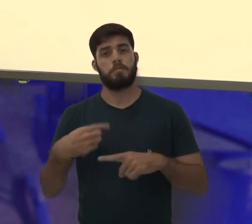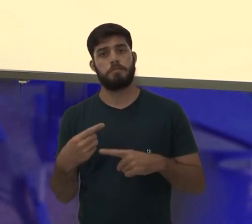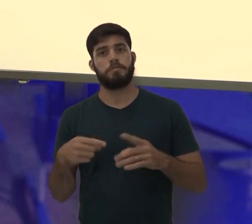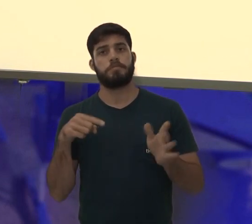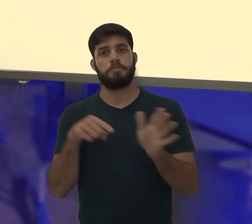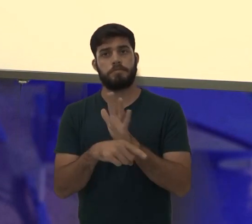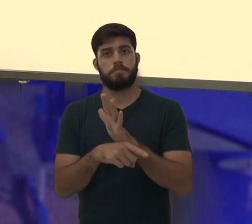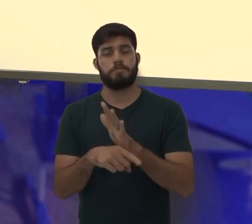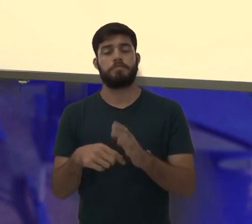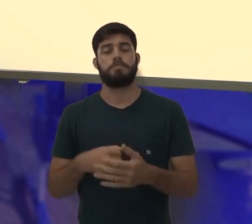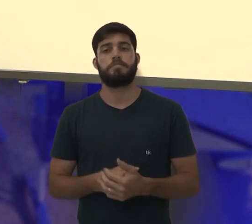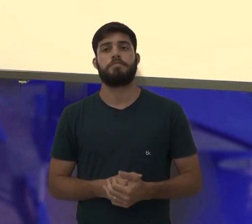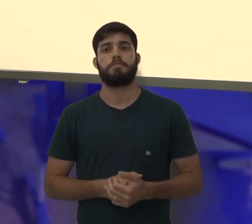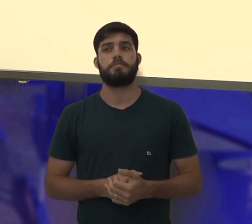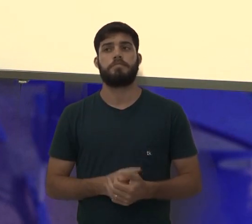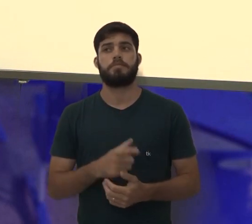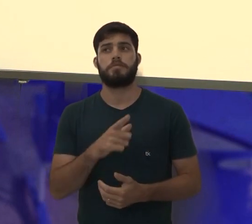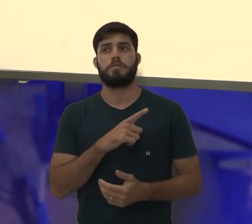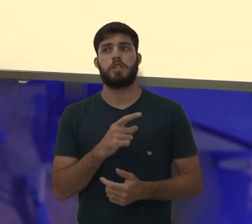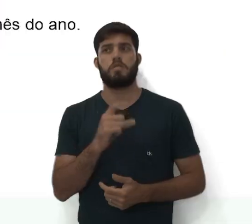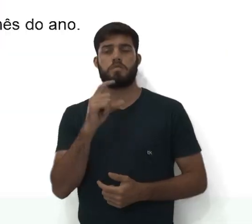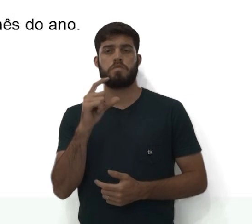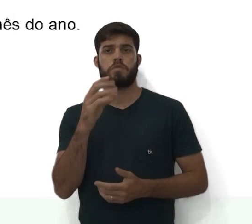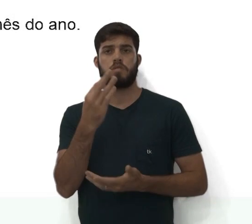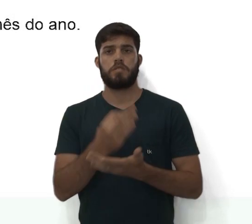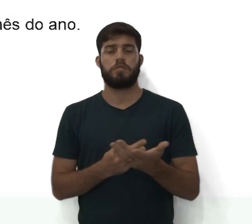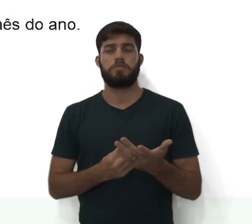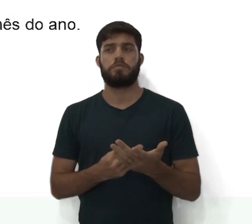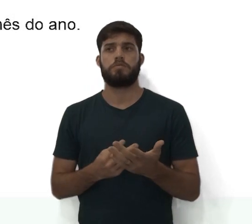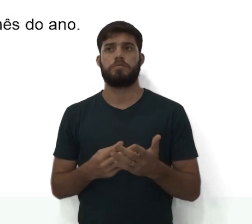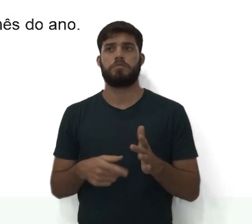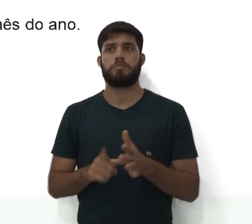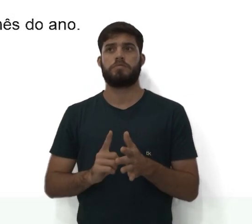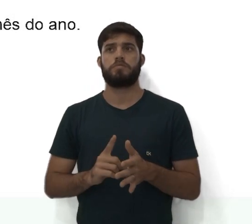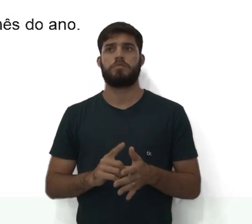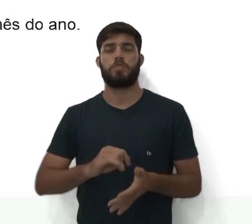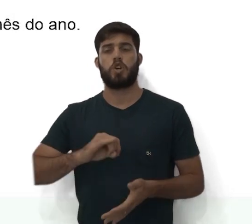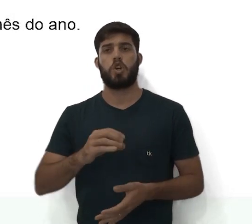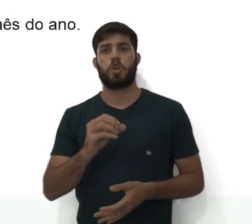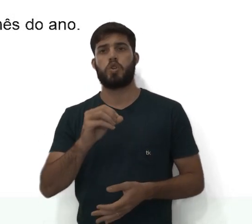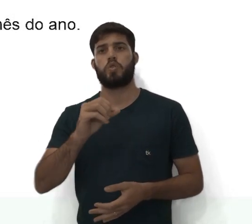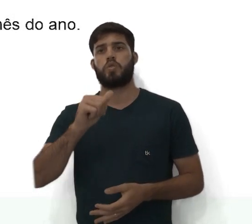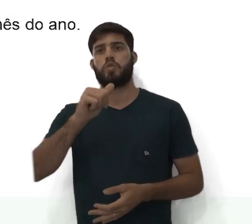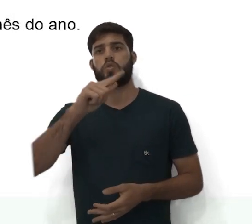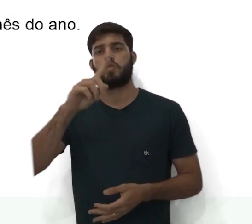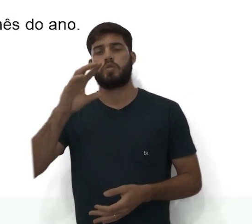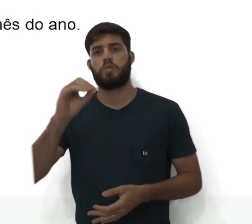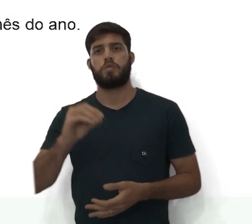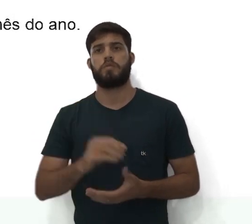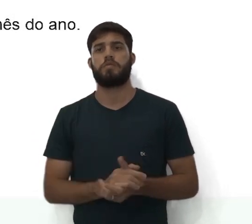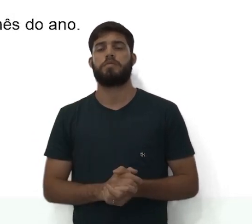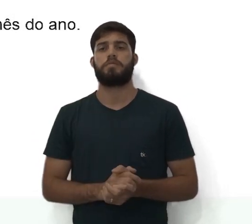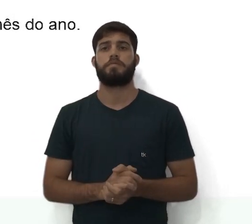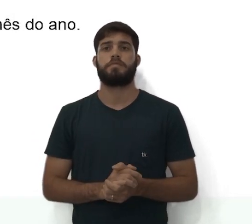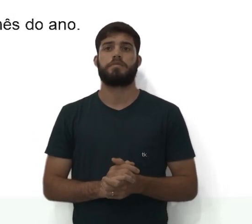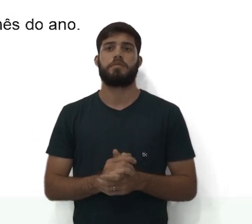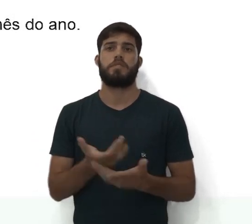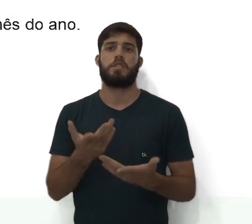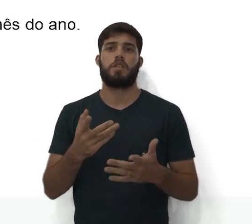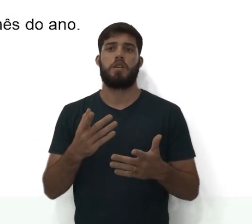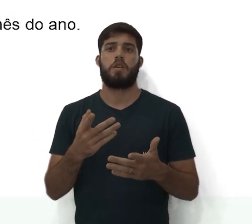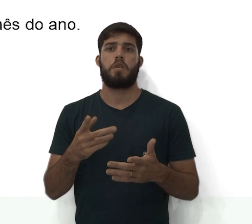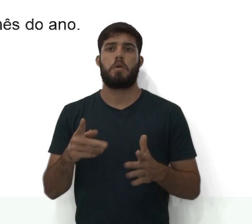Próxima pergunta tinha um pequeno texto antes, ó, falava do seu João, que é o proprietário de uma facção que existe no Polo Texto aqui em